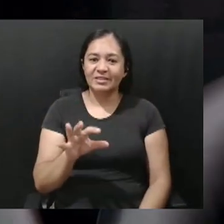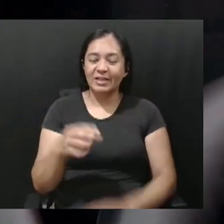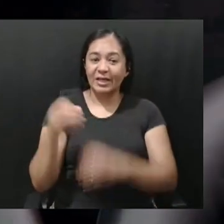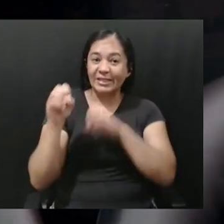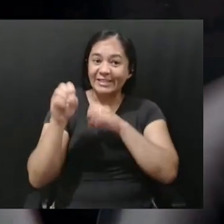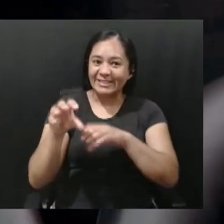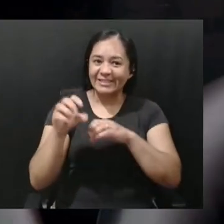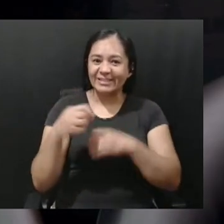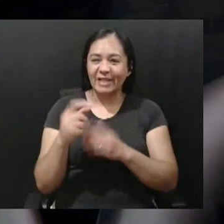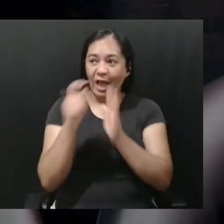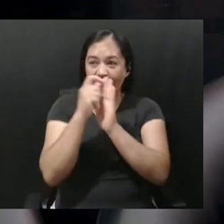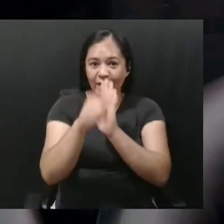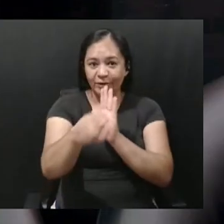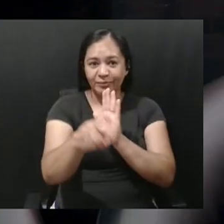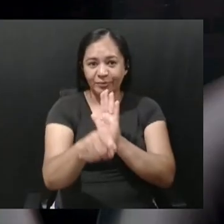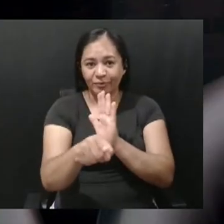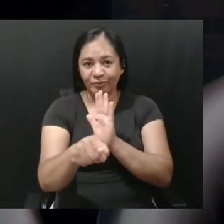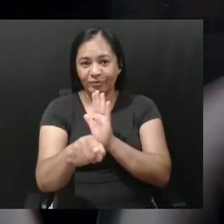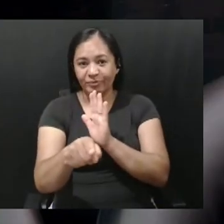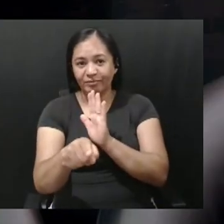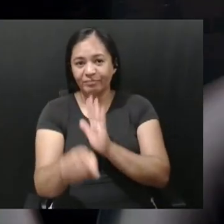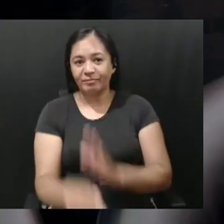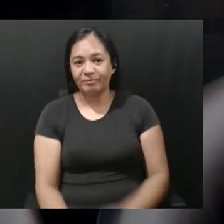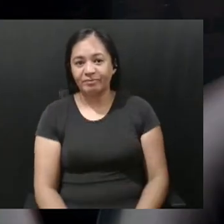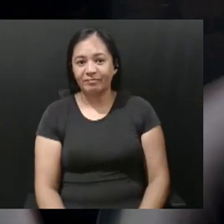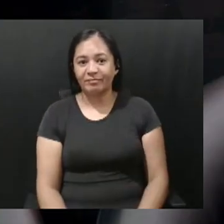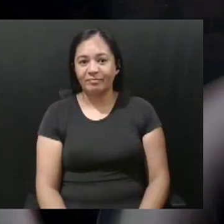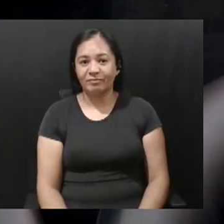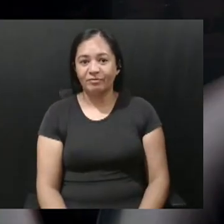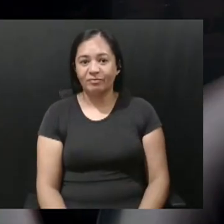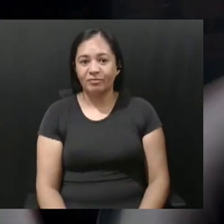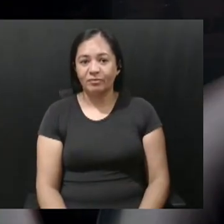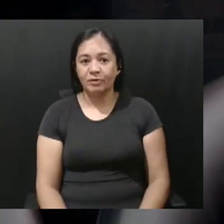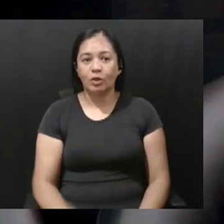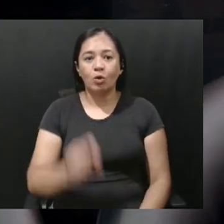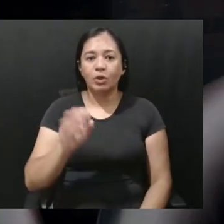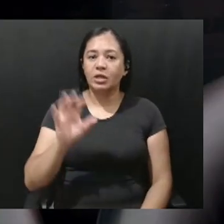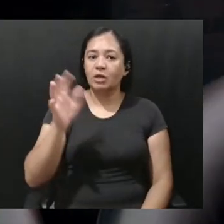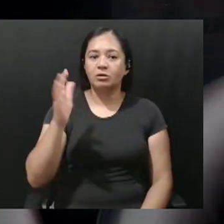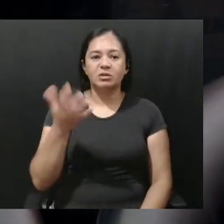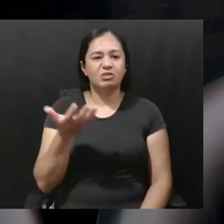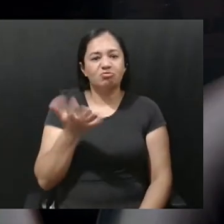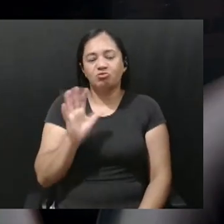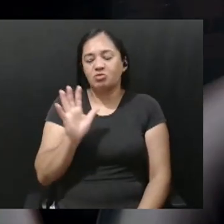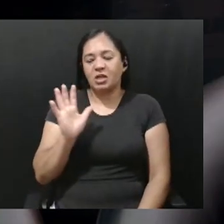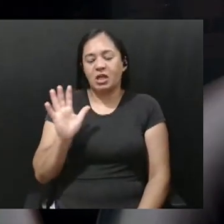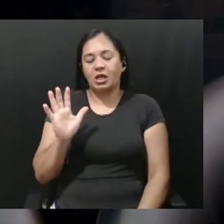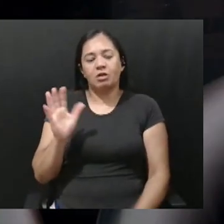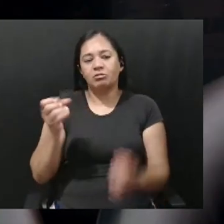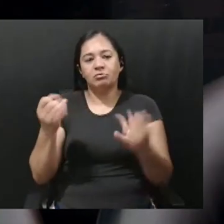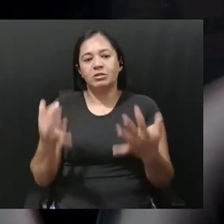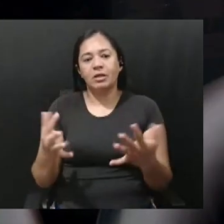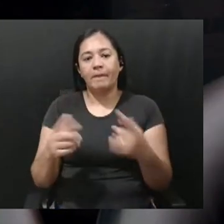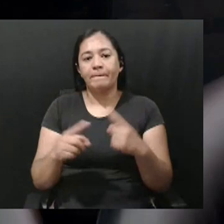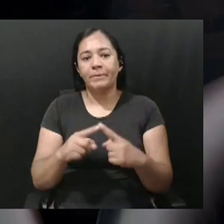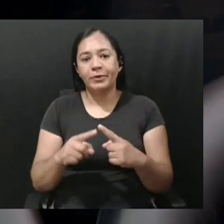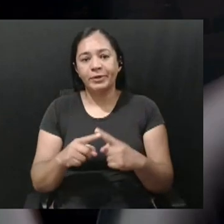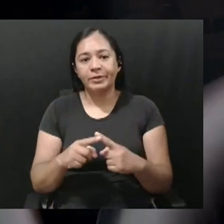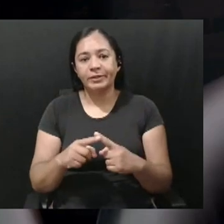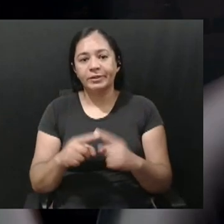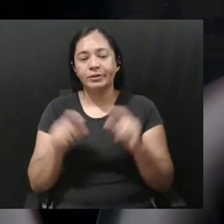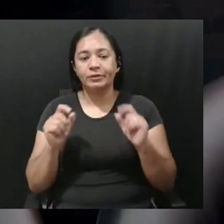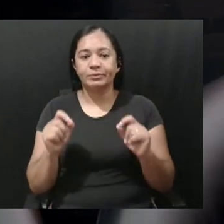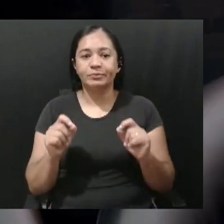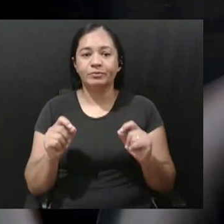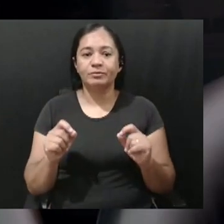menos assim, olha, o que aconteceu, não quero tocar no assunto do que aconteceu, porque Uhum, assim, né, não cabe agora